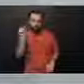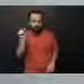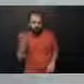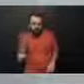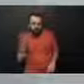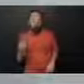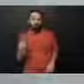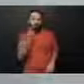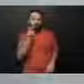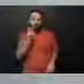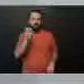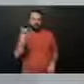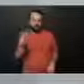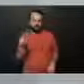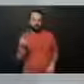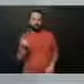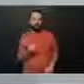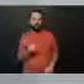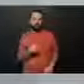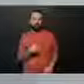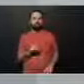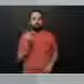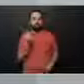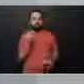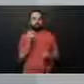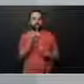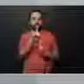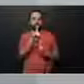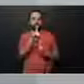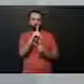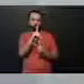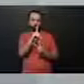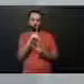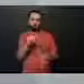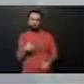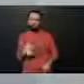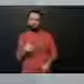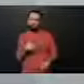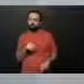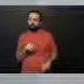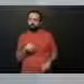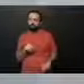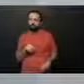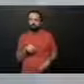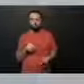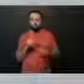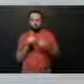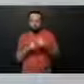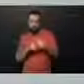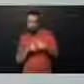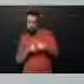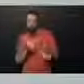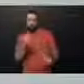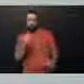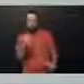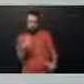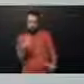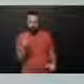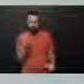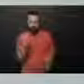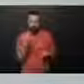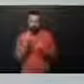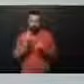40, 50. Então, aqui eu já consegui 250. E tá faltando mais 6